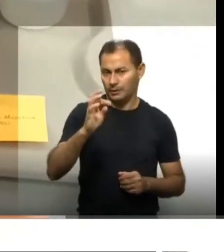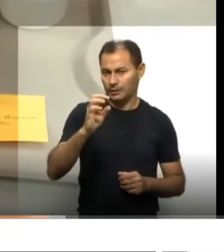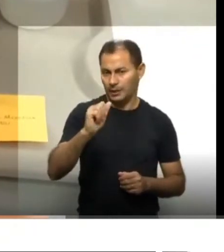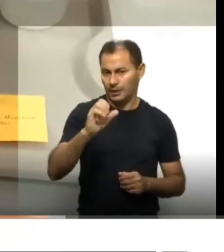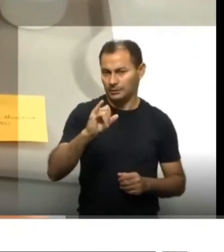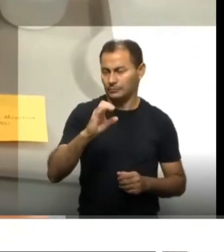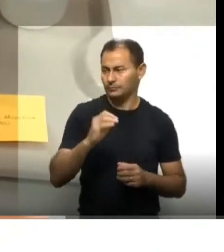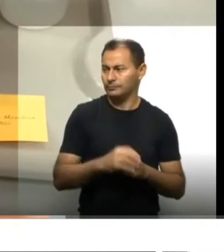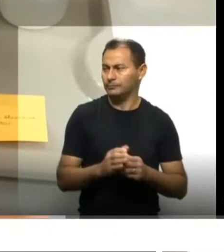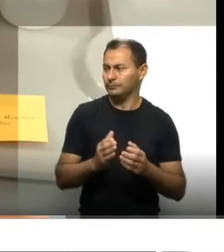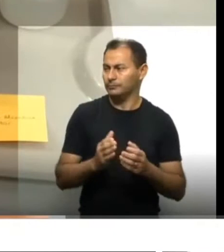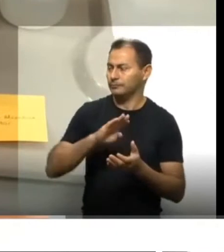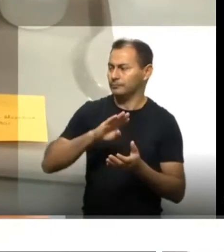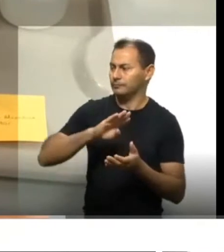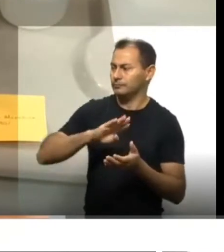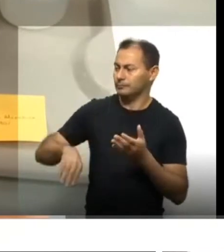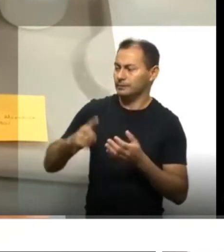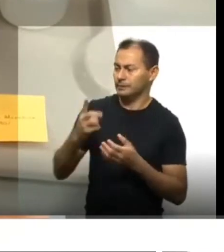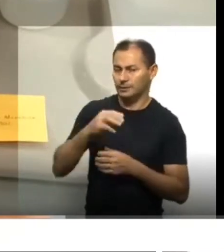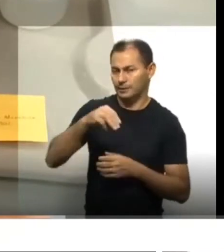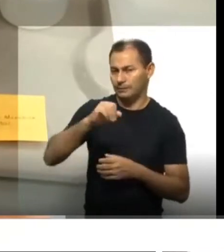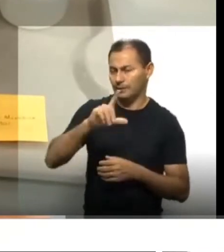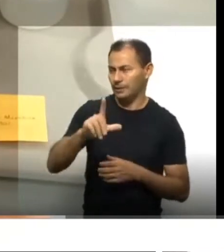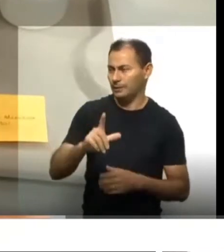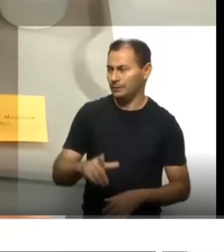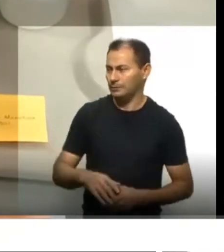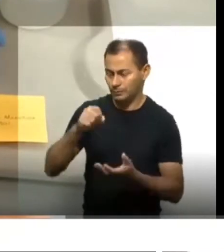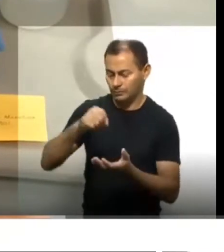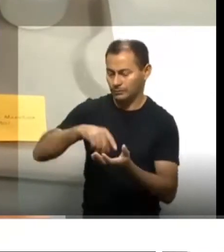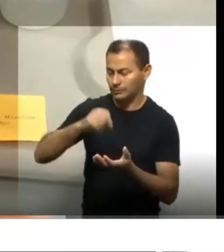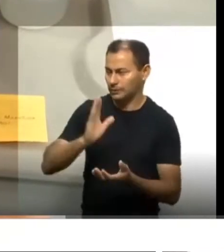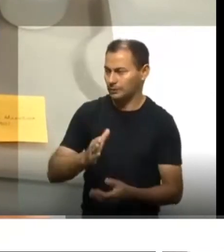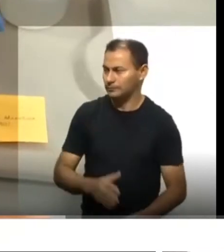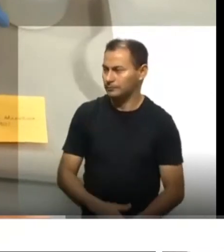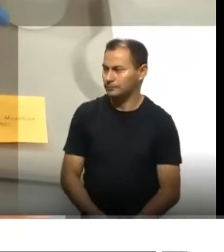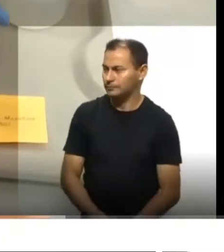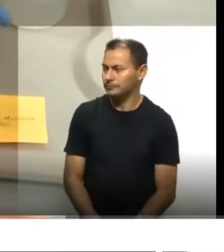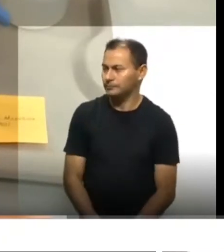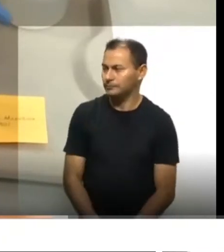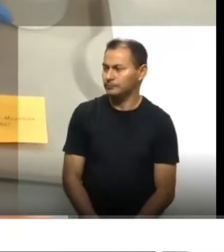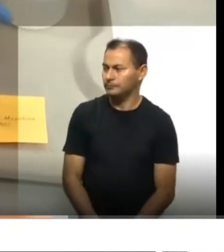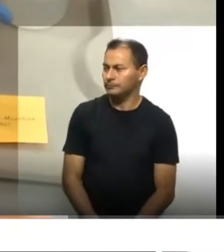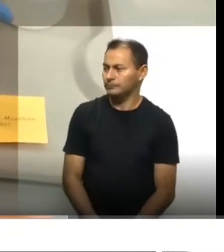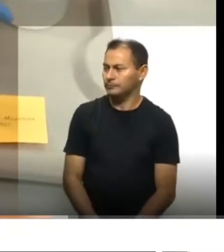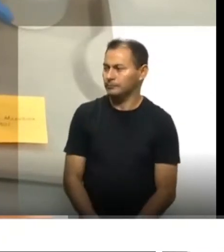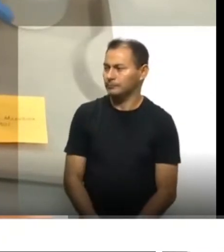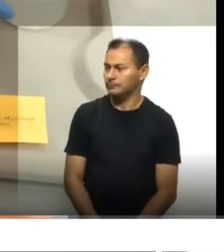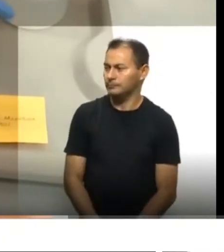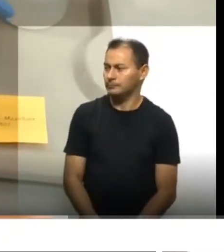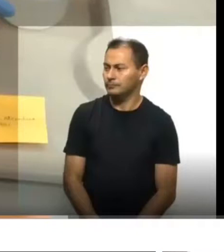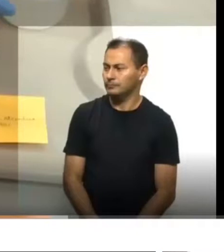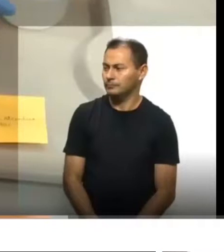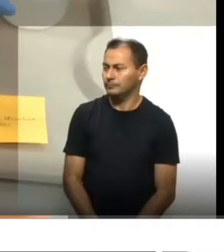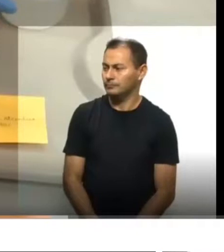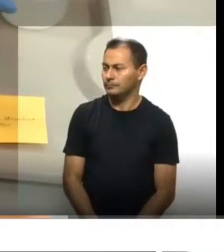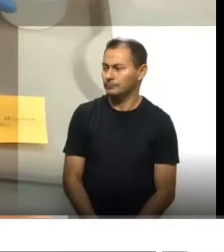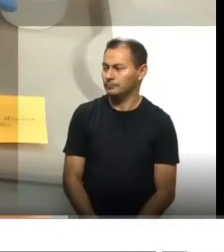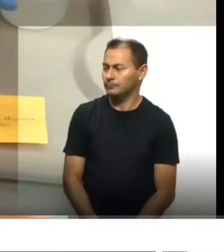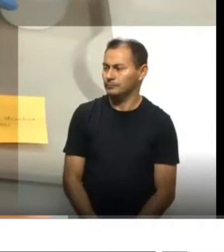minha base, né, hidróxido de potássio junto com o meu lipídio, que é o óleo vegetal. Vou